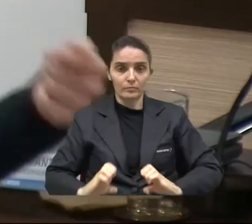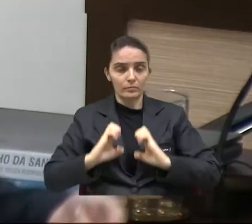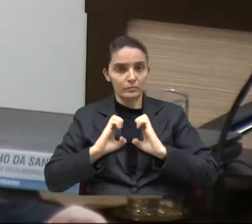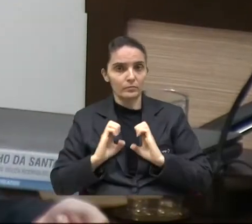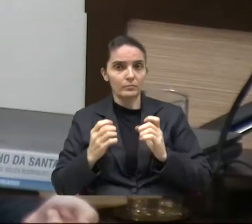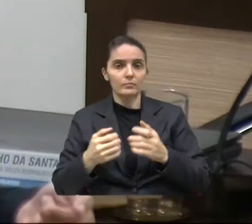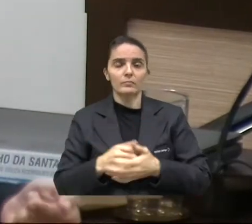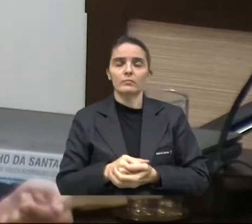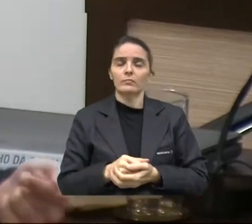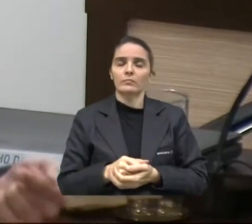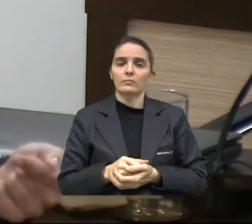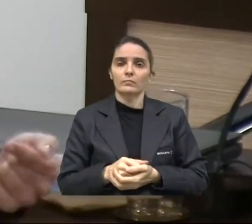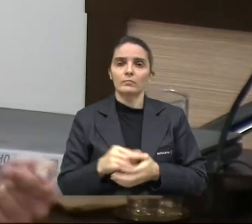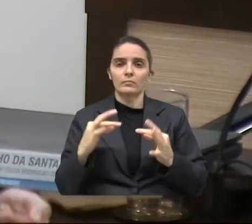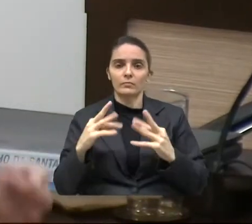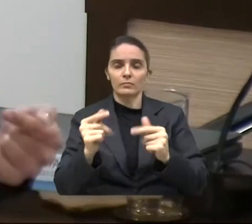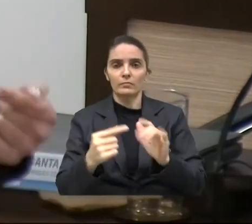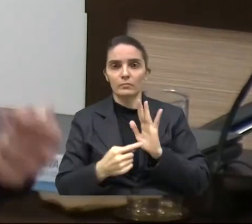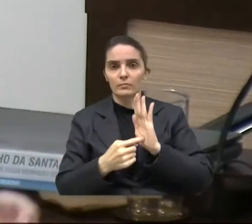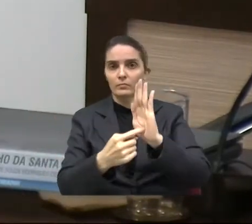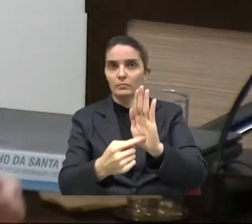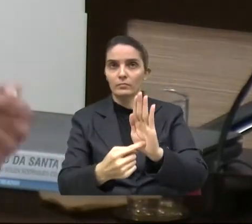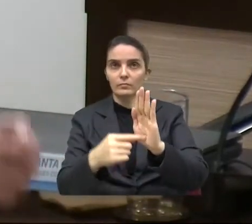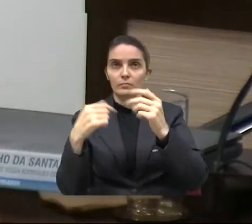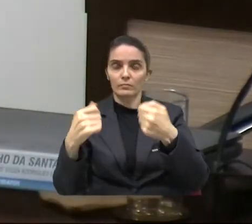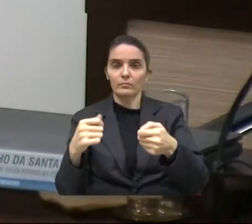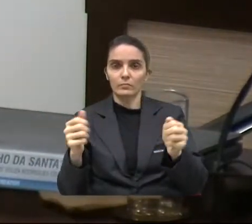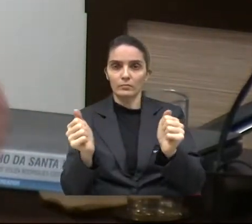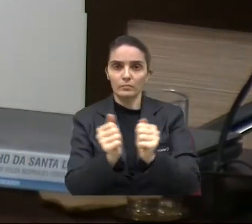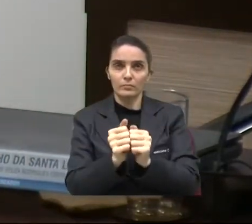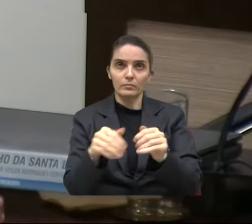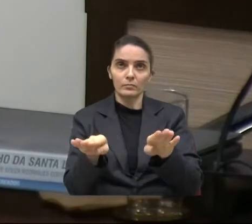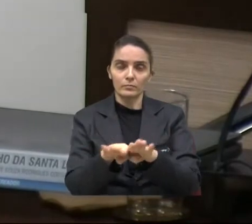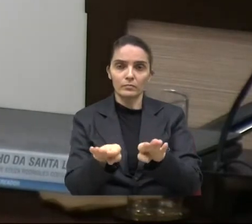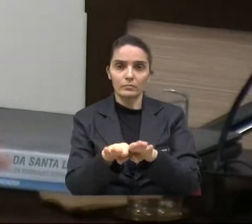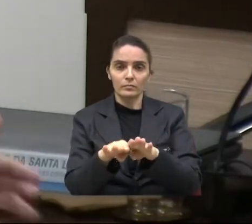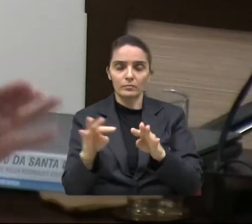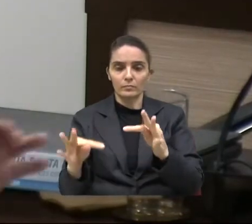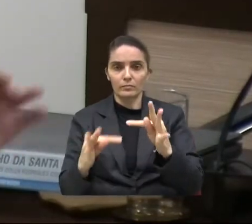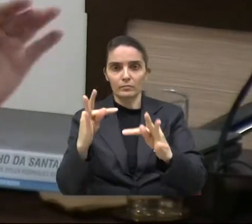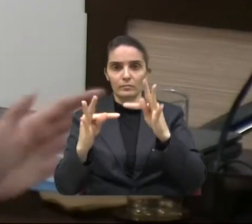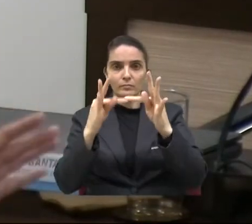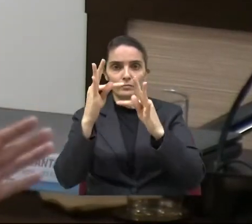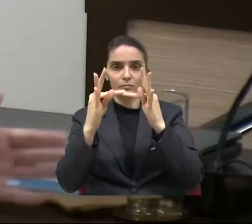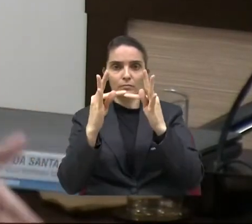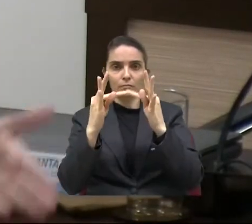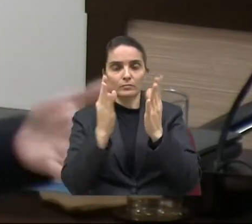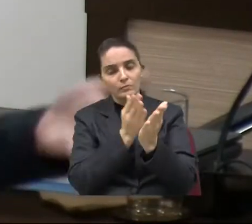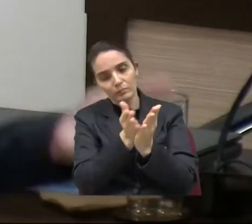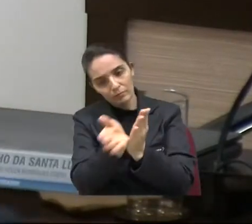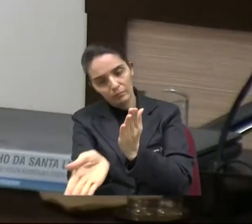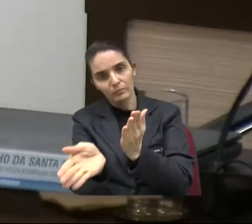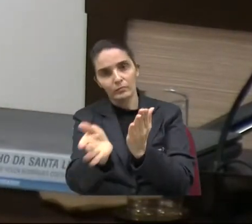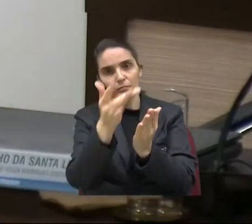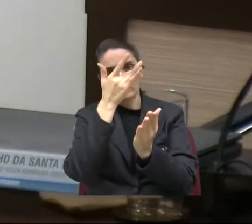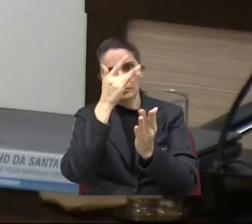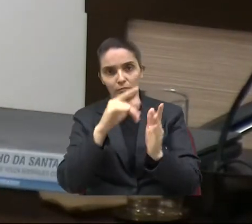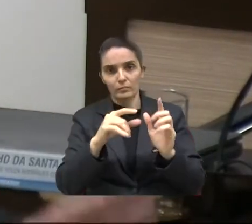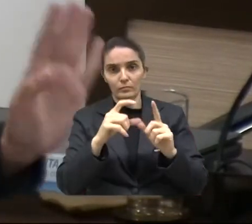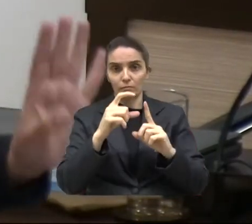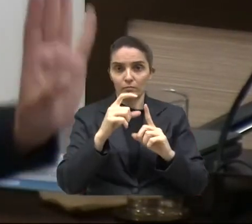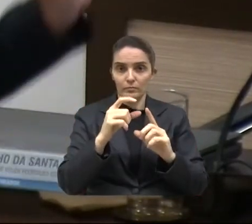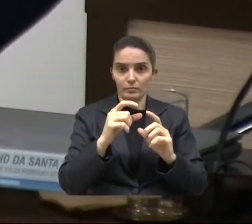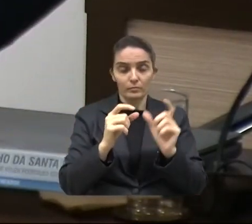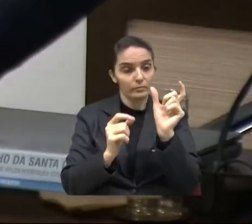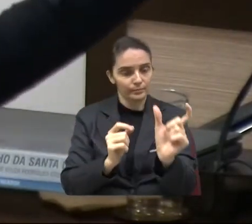as colocações que sejam colocadas aqui venham acompanhadas também de técnica, para que a gente não desvirtue as palavras do texto de lei.